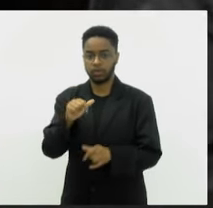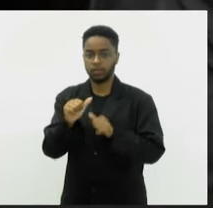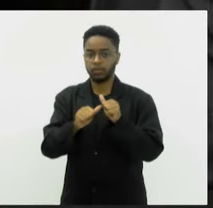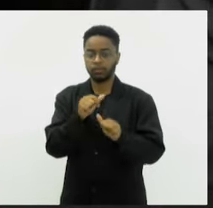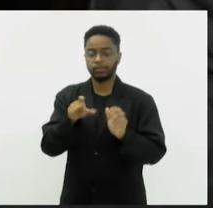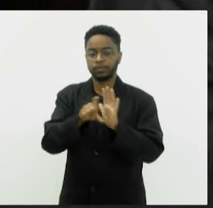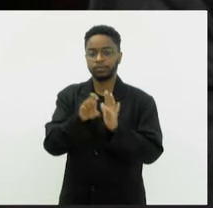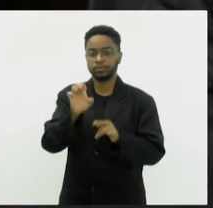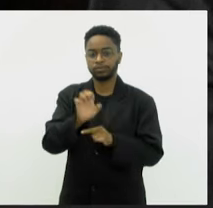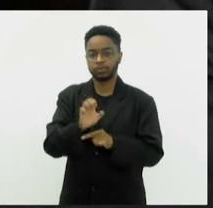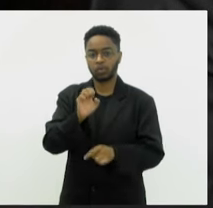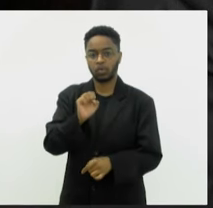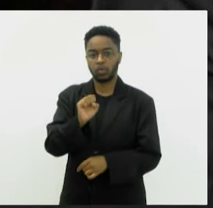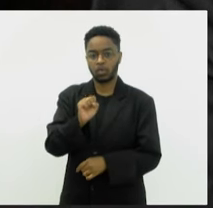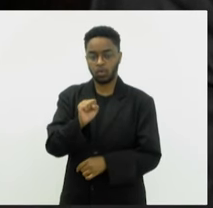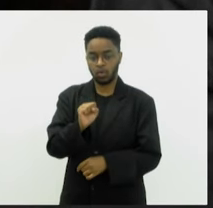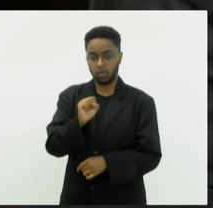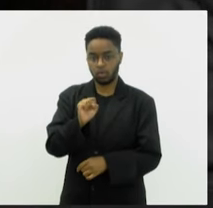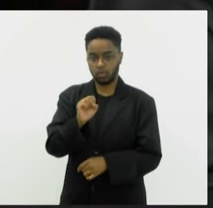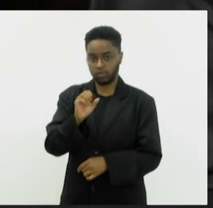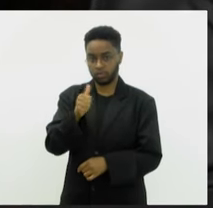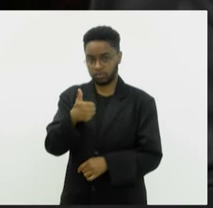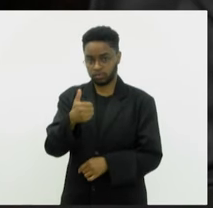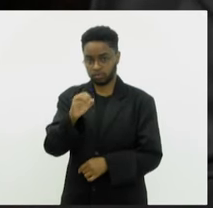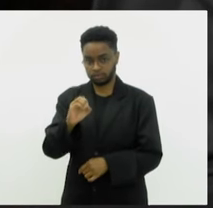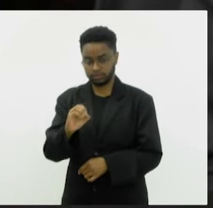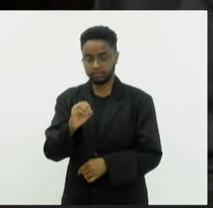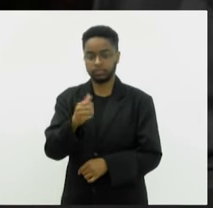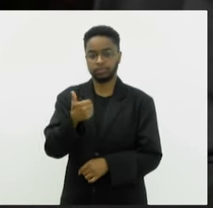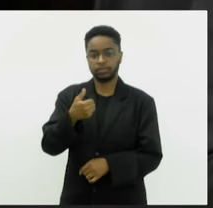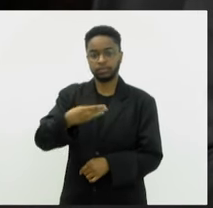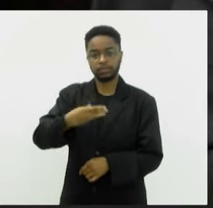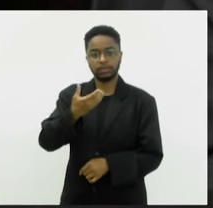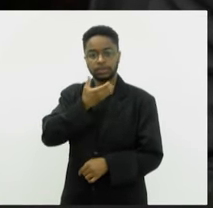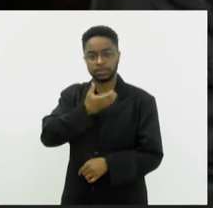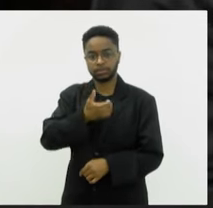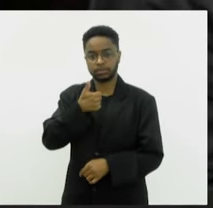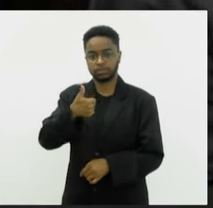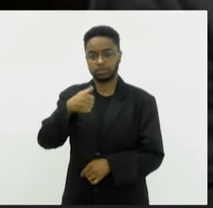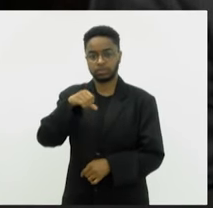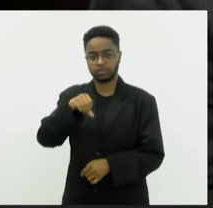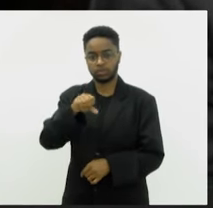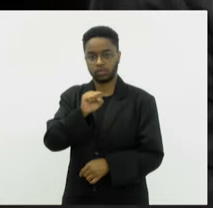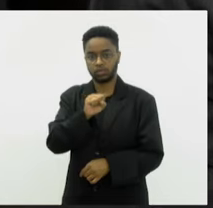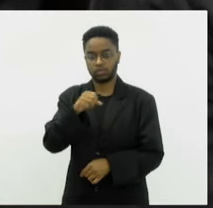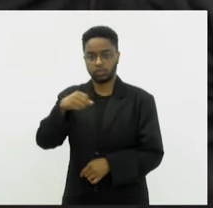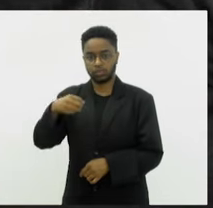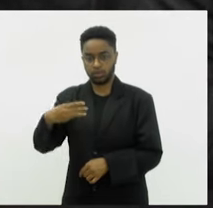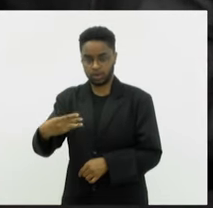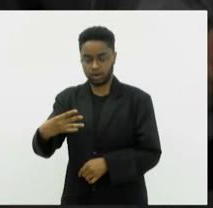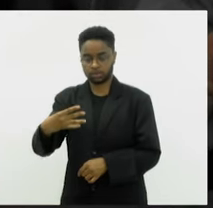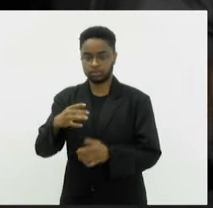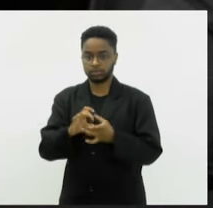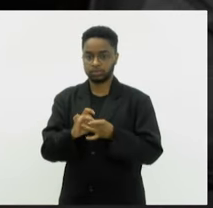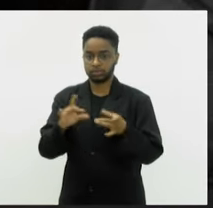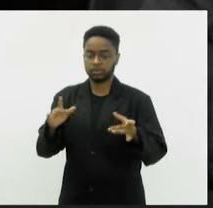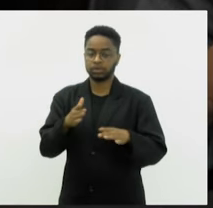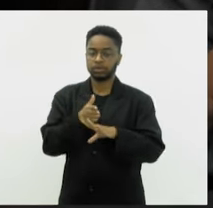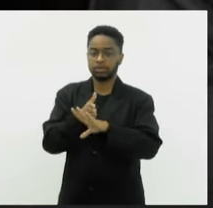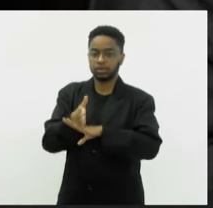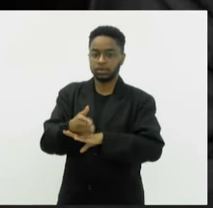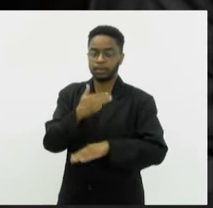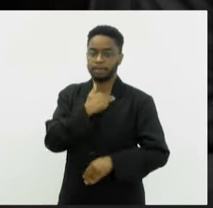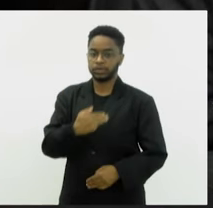número 810, de 13 de dezembro de 84, para autorizar o ingresso de ministros ou